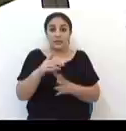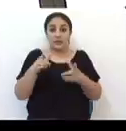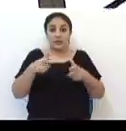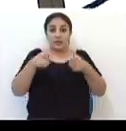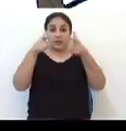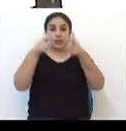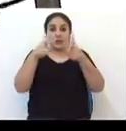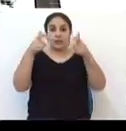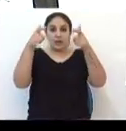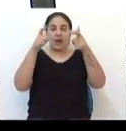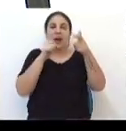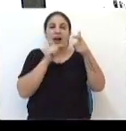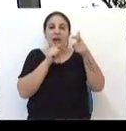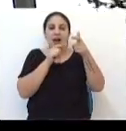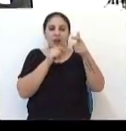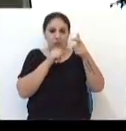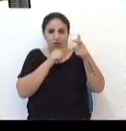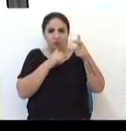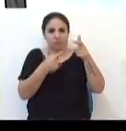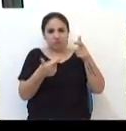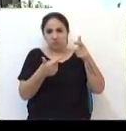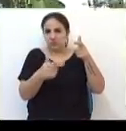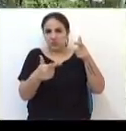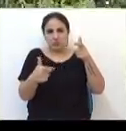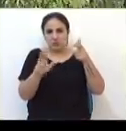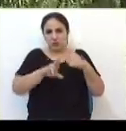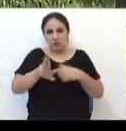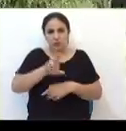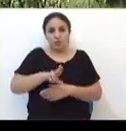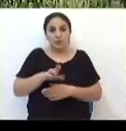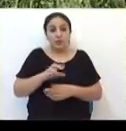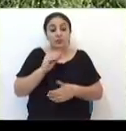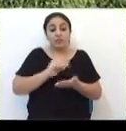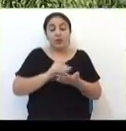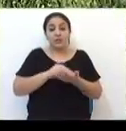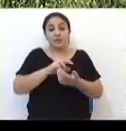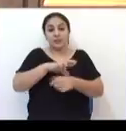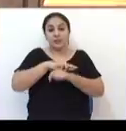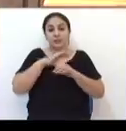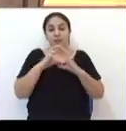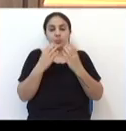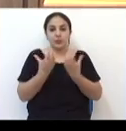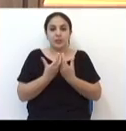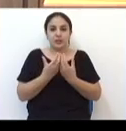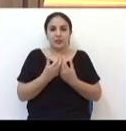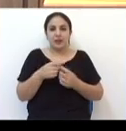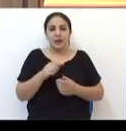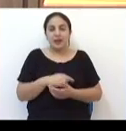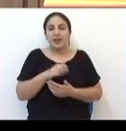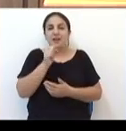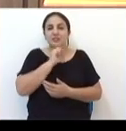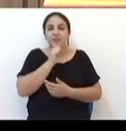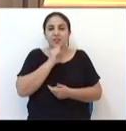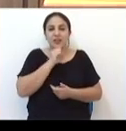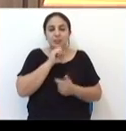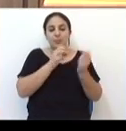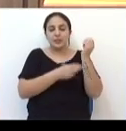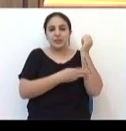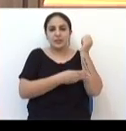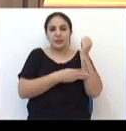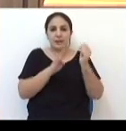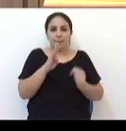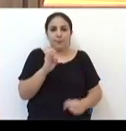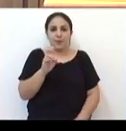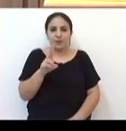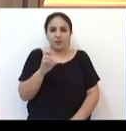caixa d'água desativada está trazendo insegurança à comunidade. Aquele terreno da antiga Madeira Benvenhor é